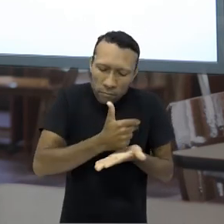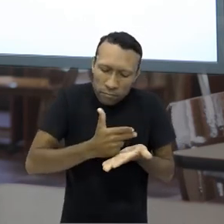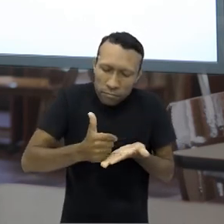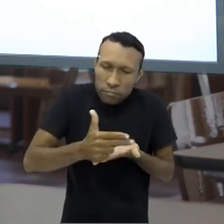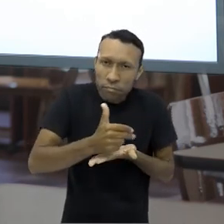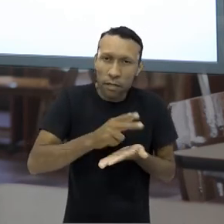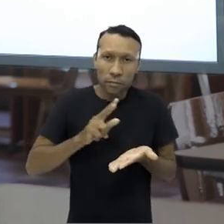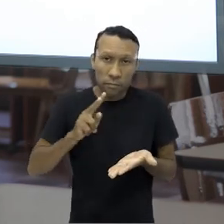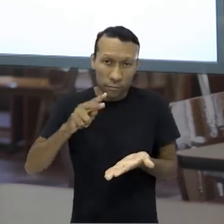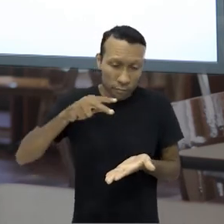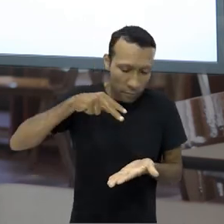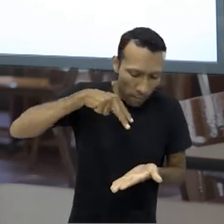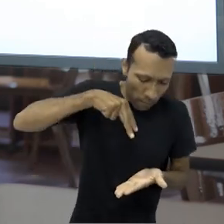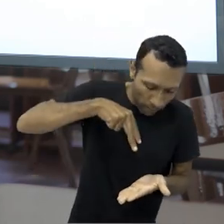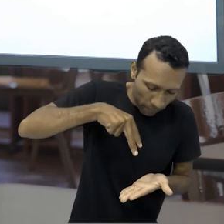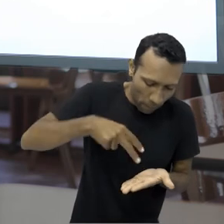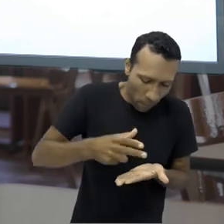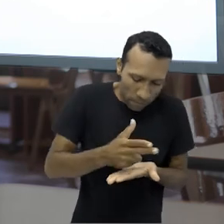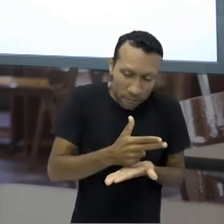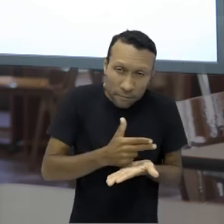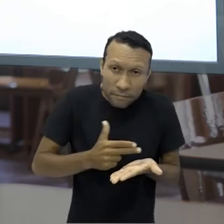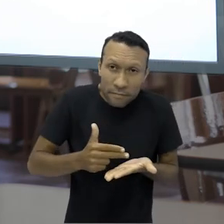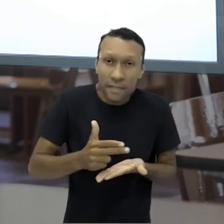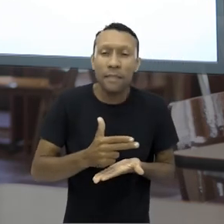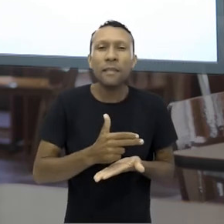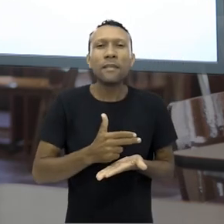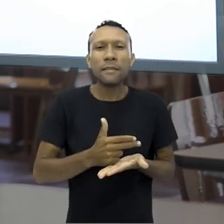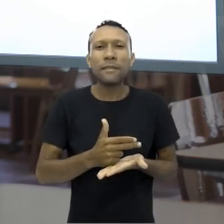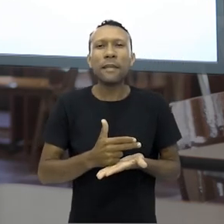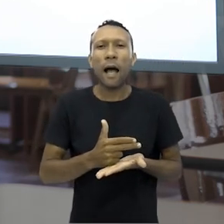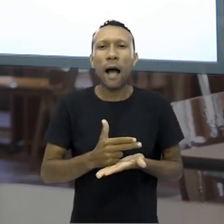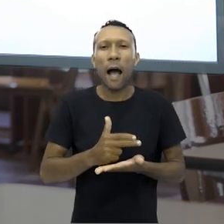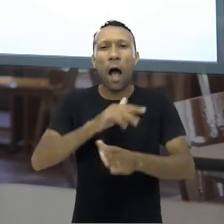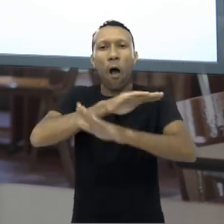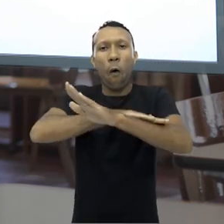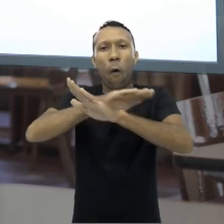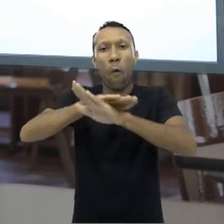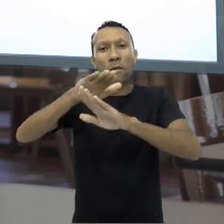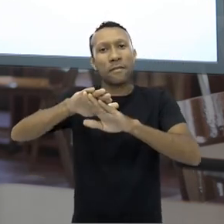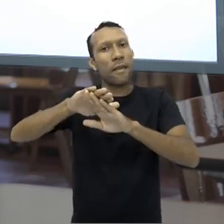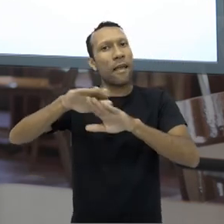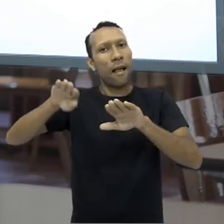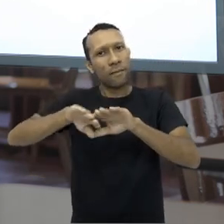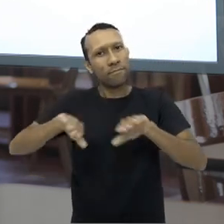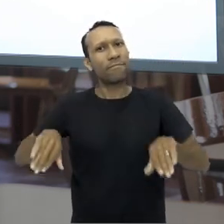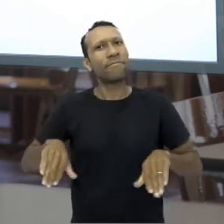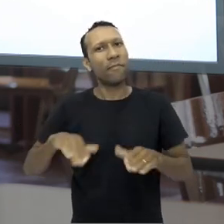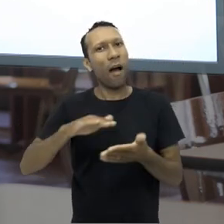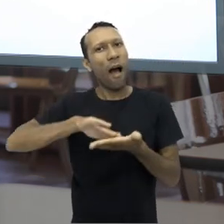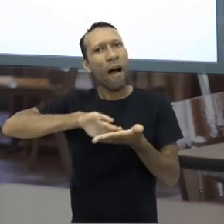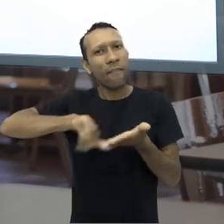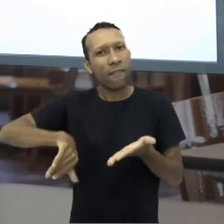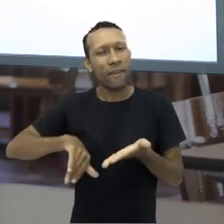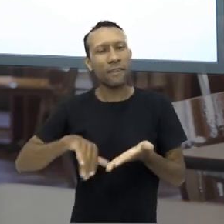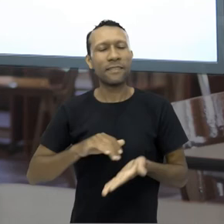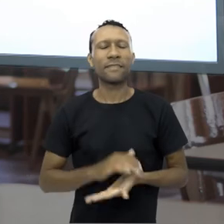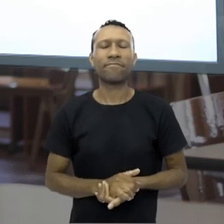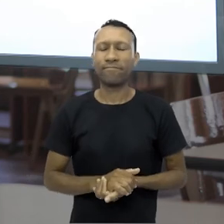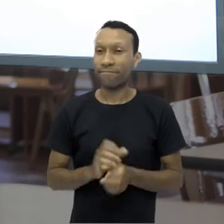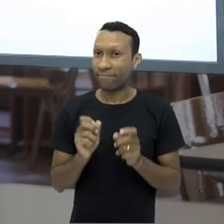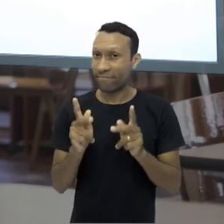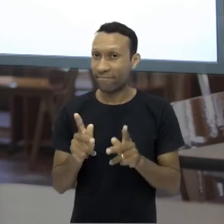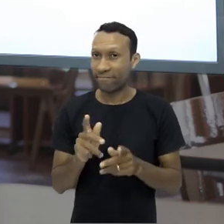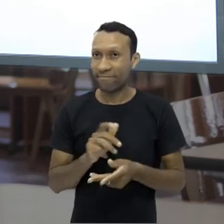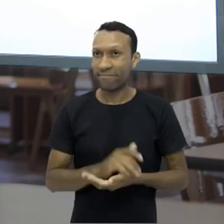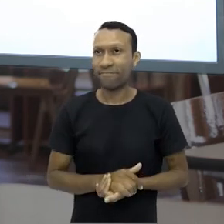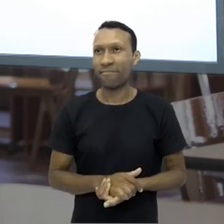aérea, a vista superior de cima para baixo, a gente tirar o telhado, tá bom? Tirar a parte de cima da casa para a gente ver só a parte interna,